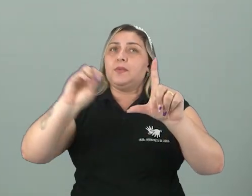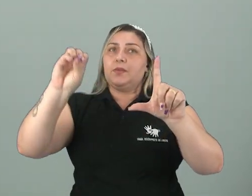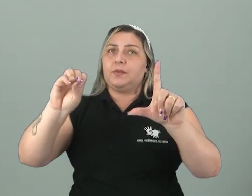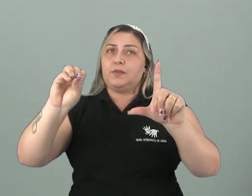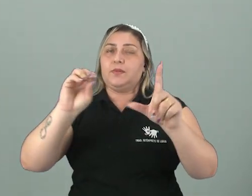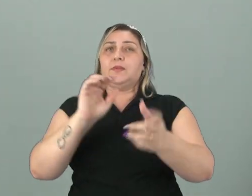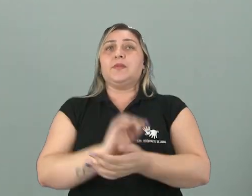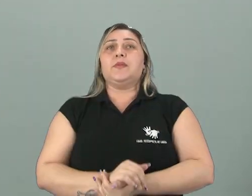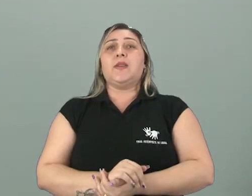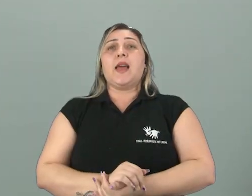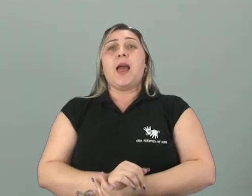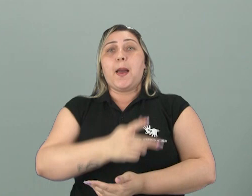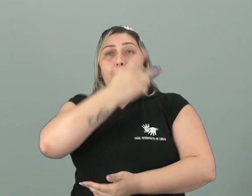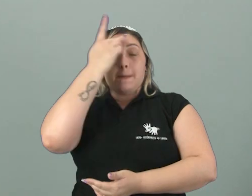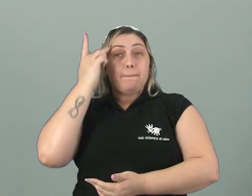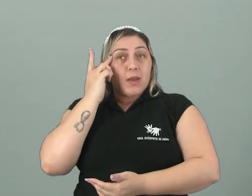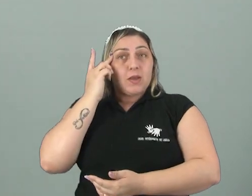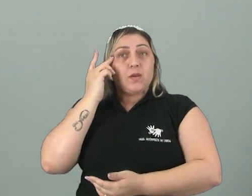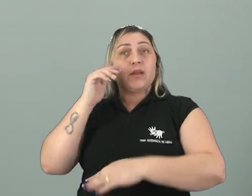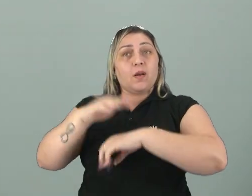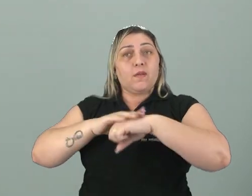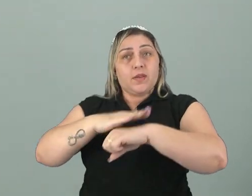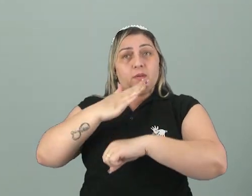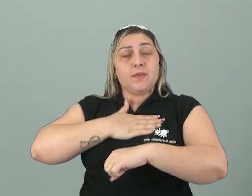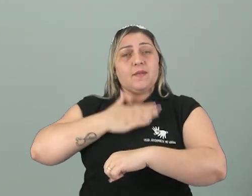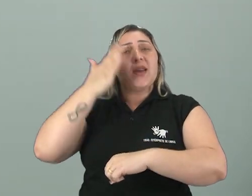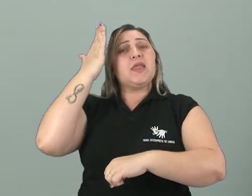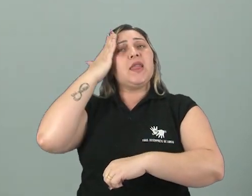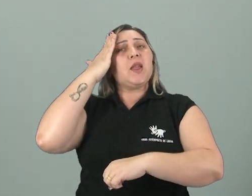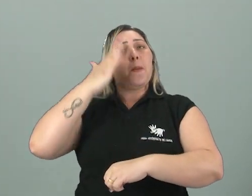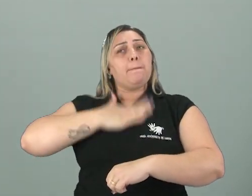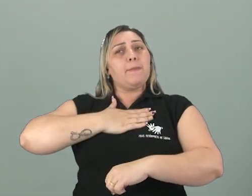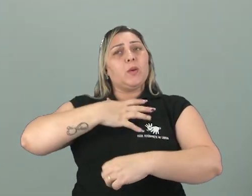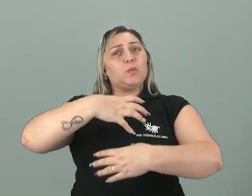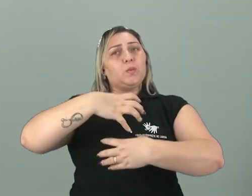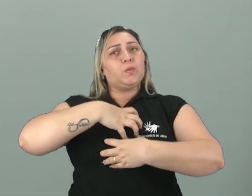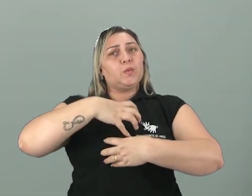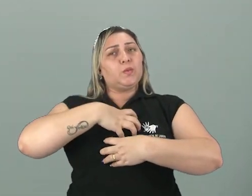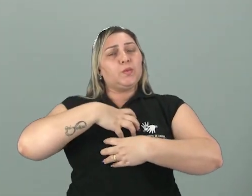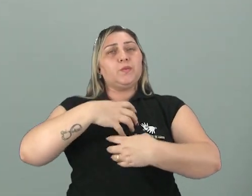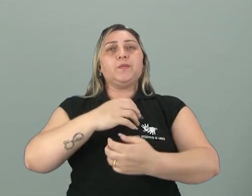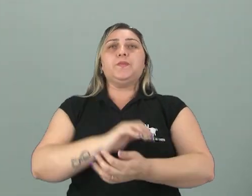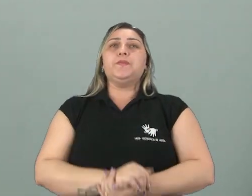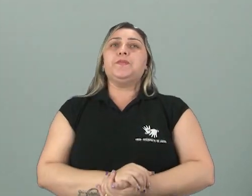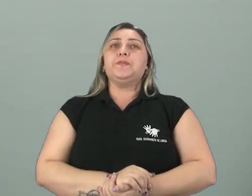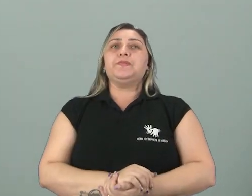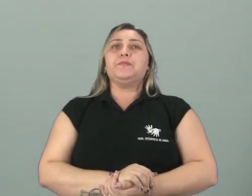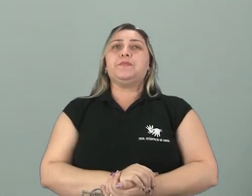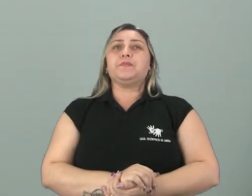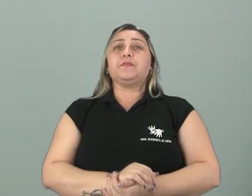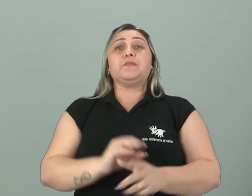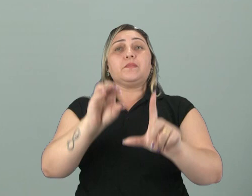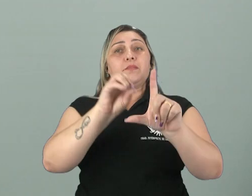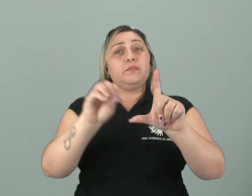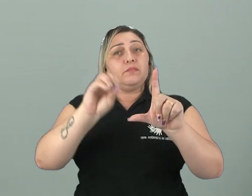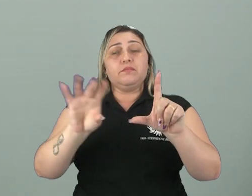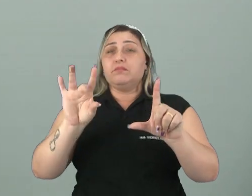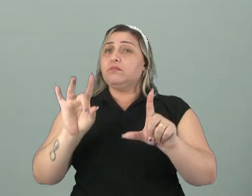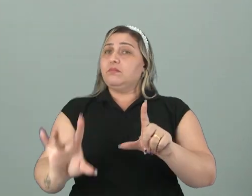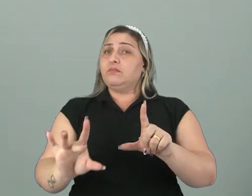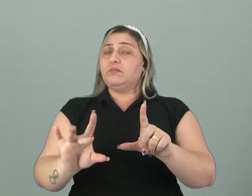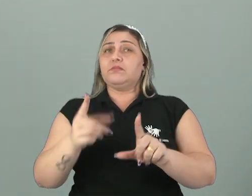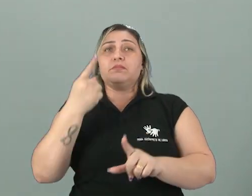o receptor, ele vai entender muito bem o meu sentimento, meu estado, por meio de um emoji